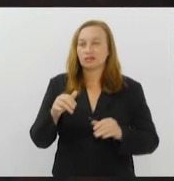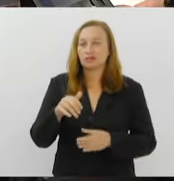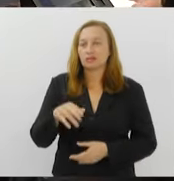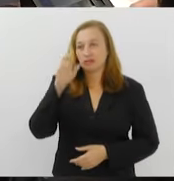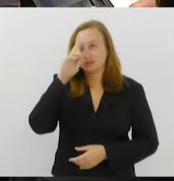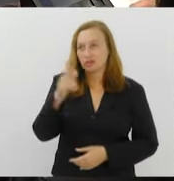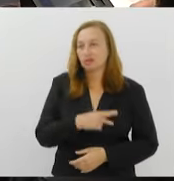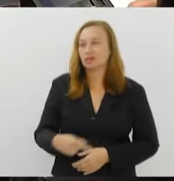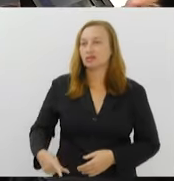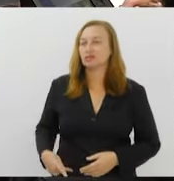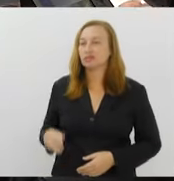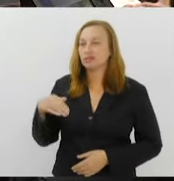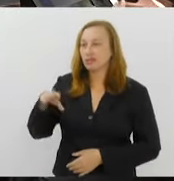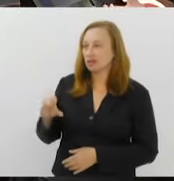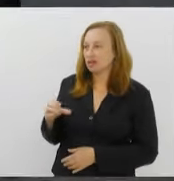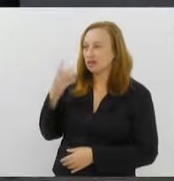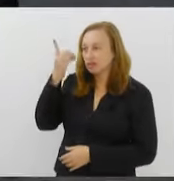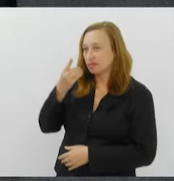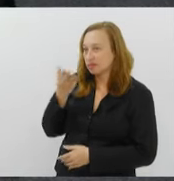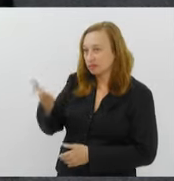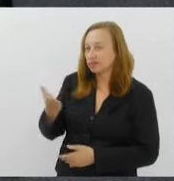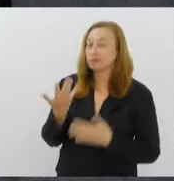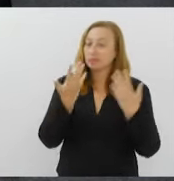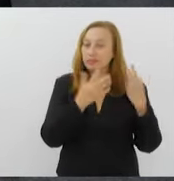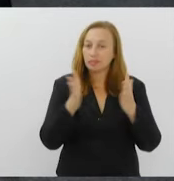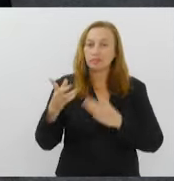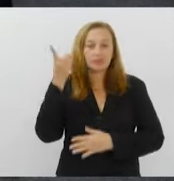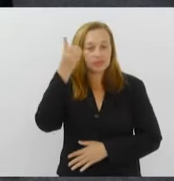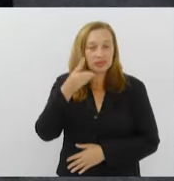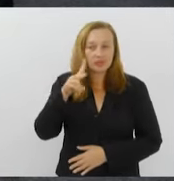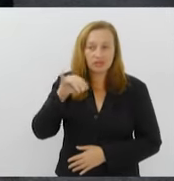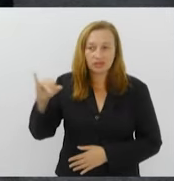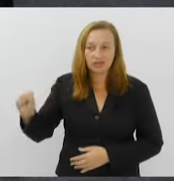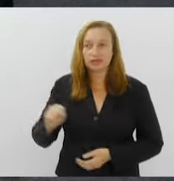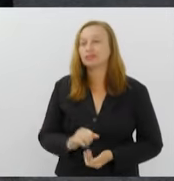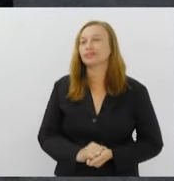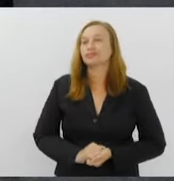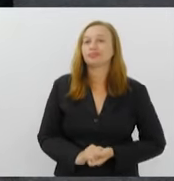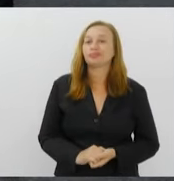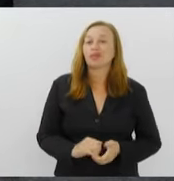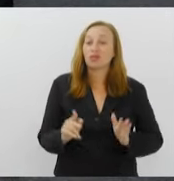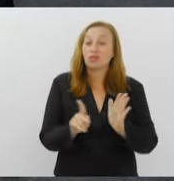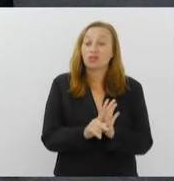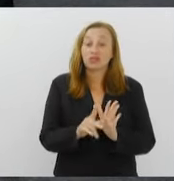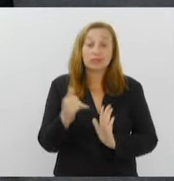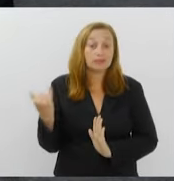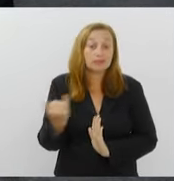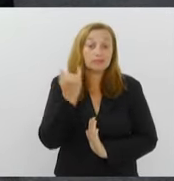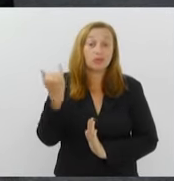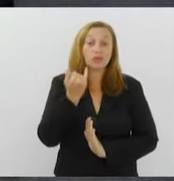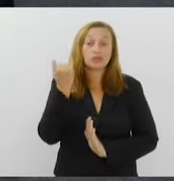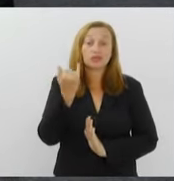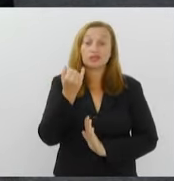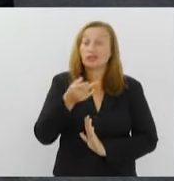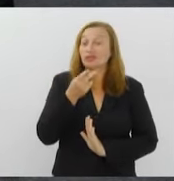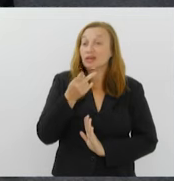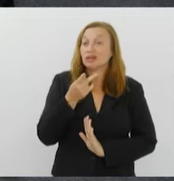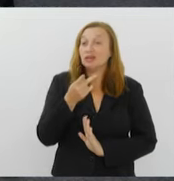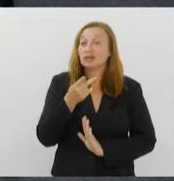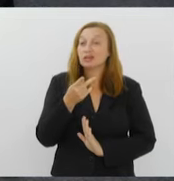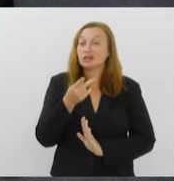favor, deputado Mink. Elogiar o deputado Vinícius Cozzolino, um projeto muito importante. Ele está falando